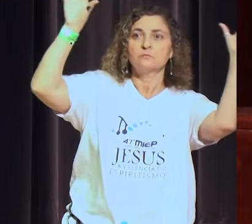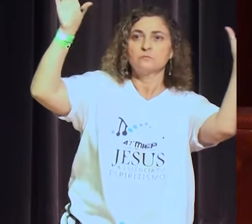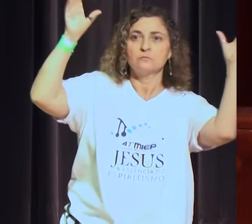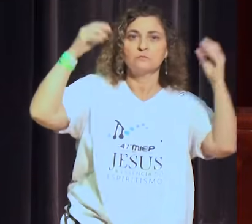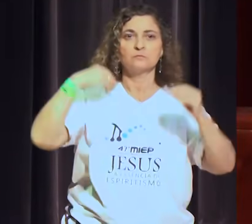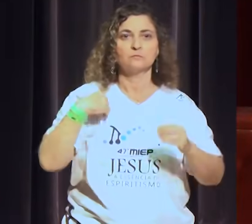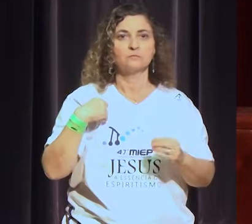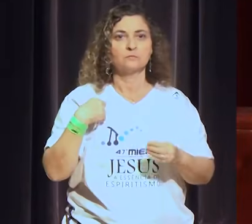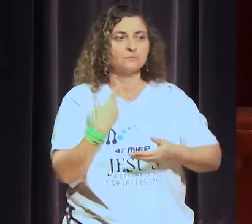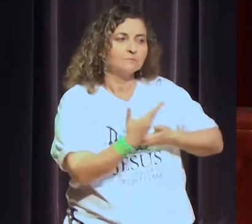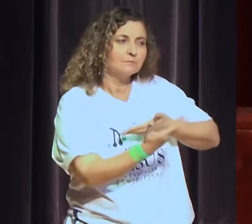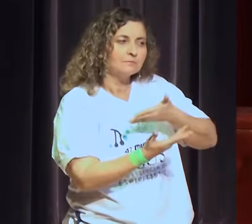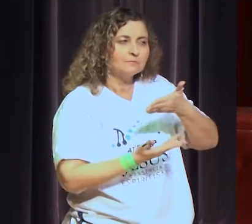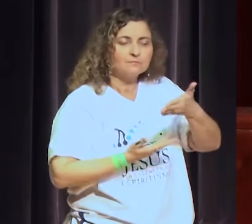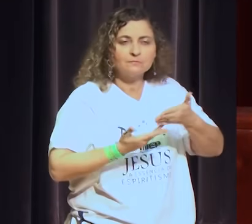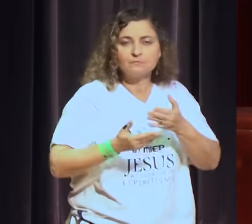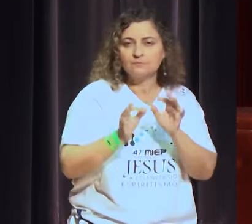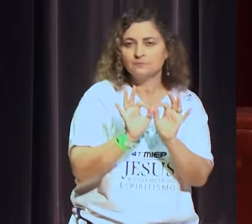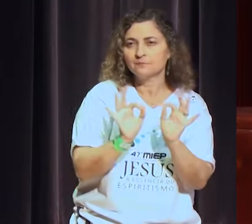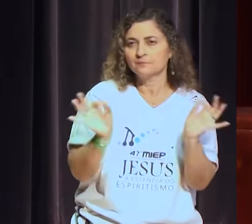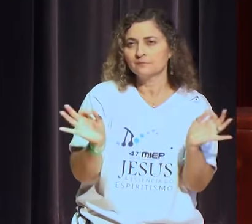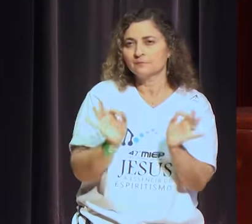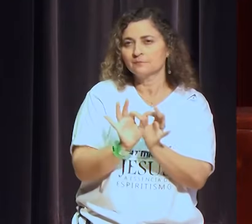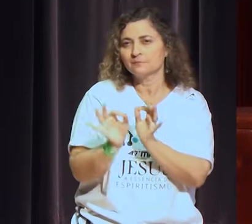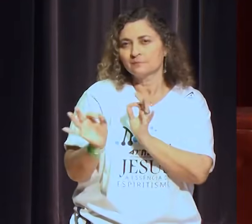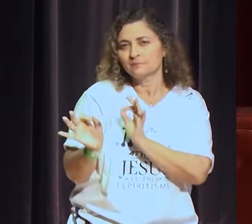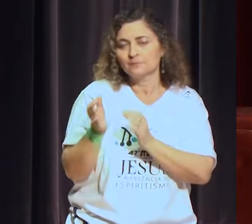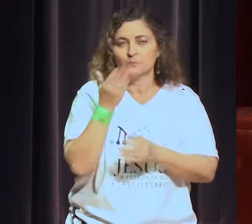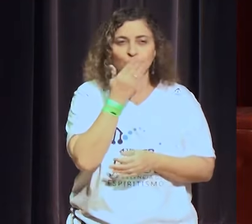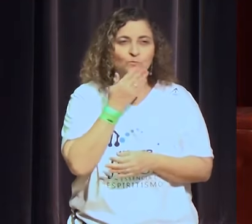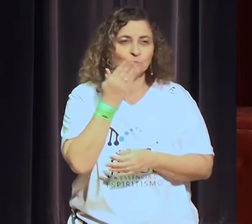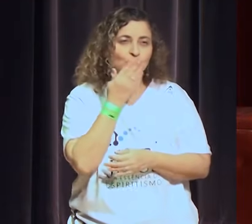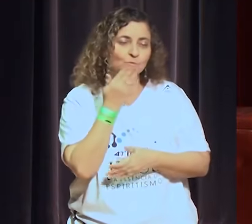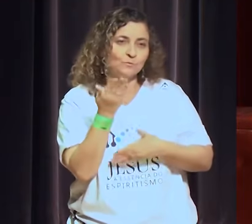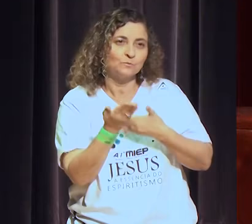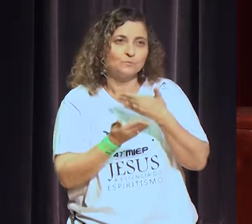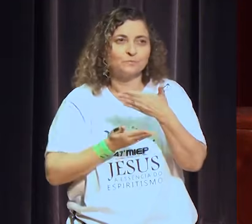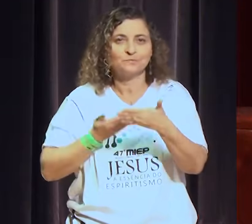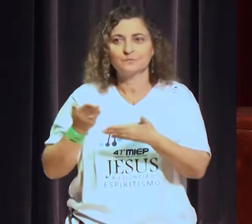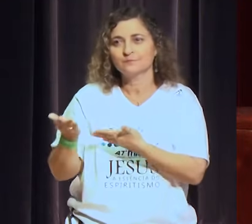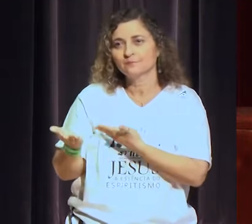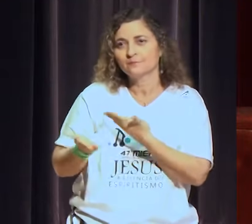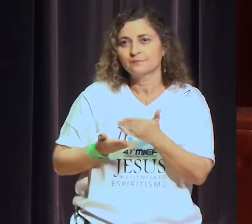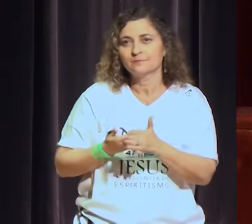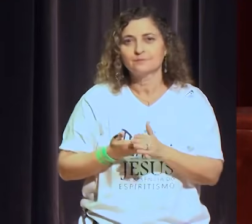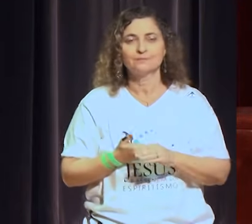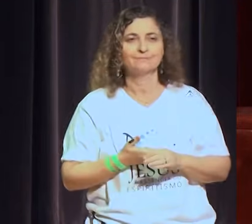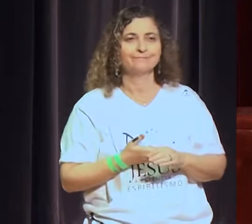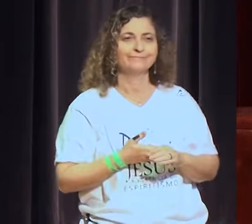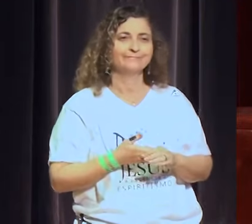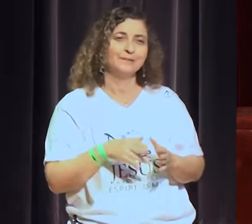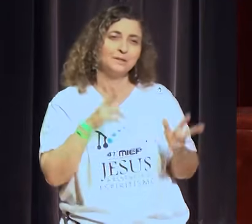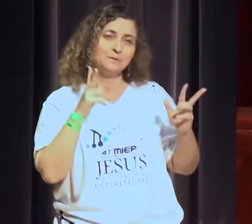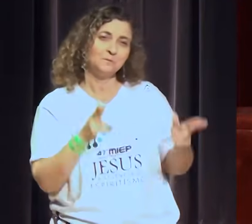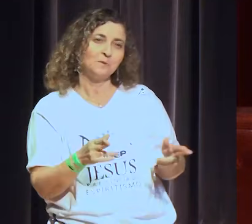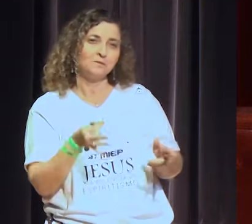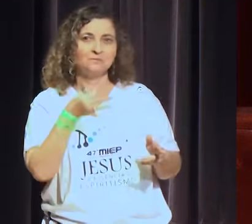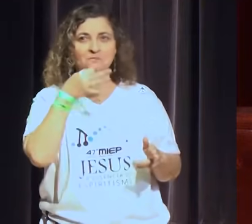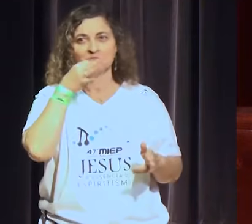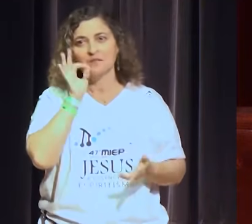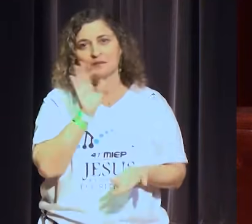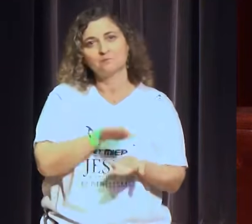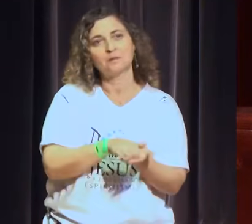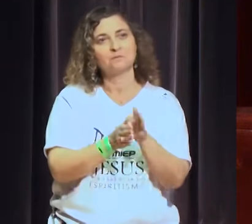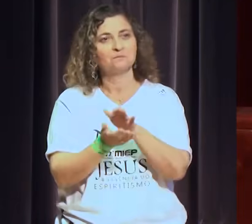Comer uma tapioca com leite condensado. Sal, tomaram um cafezinho,